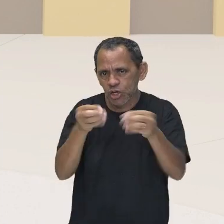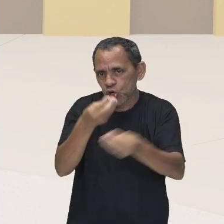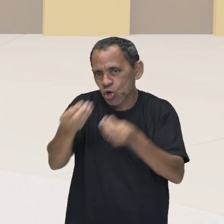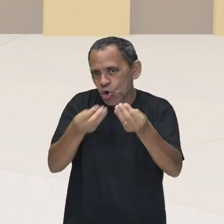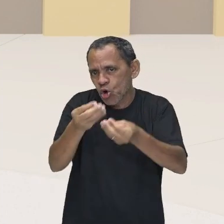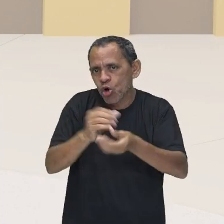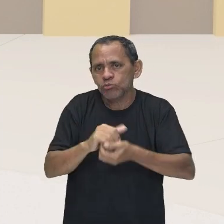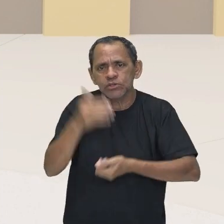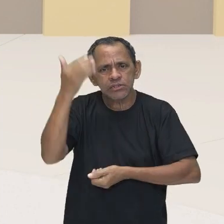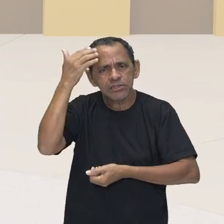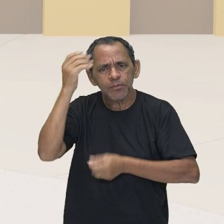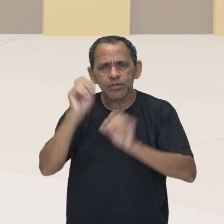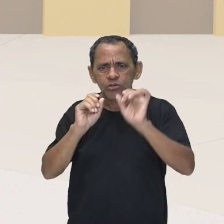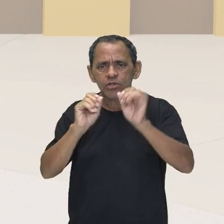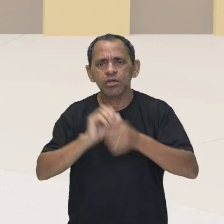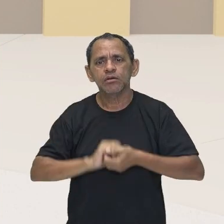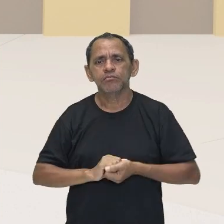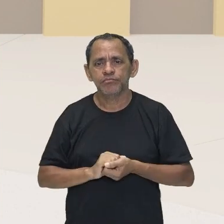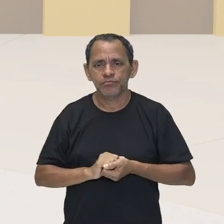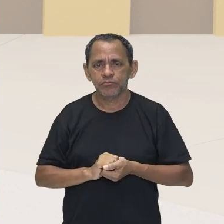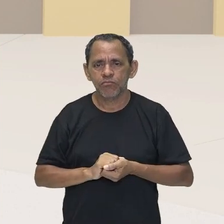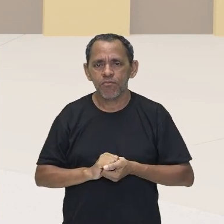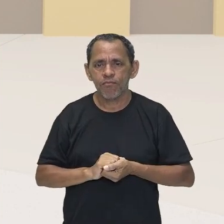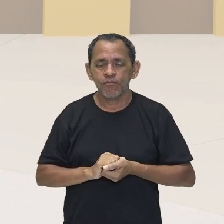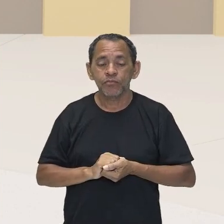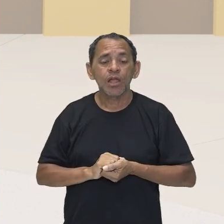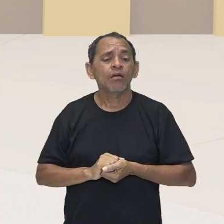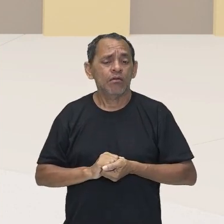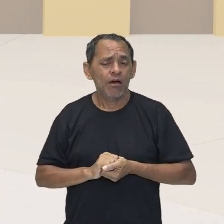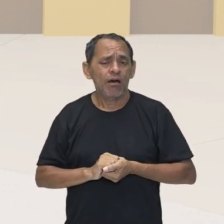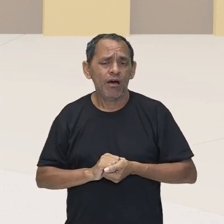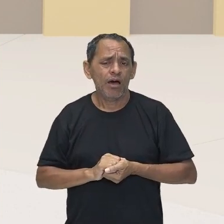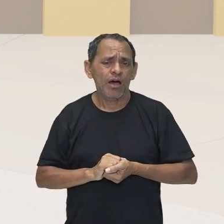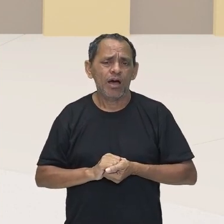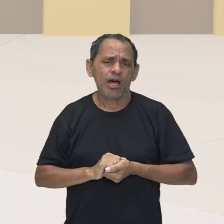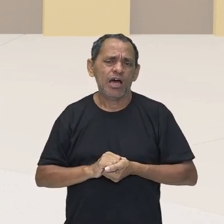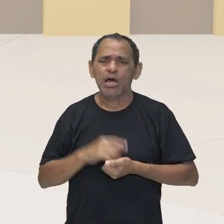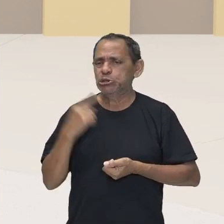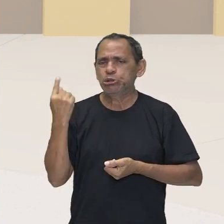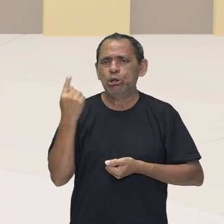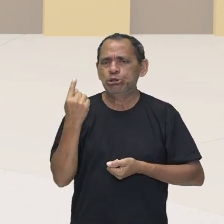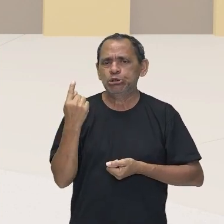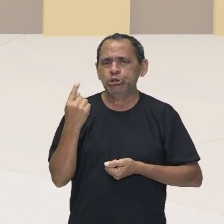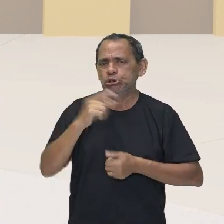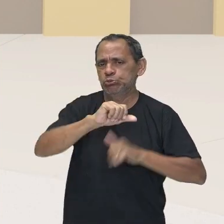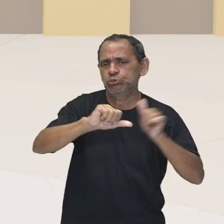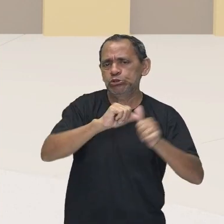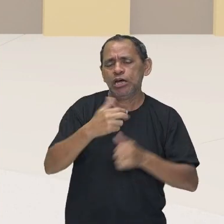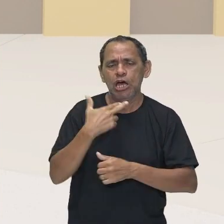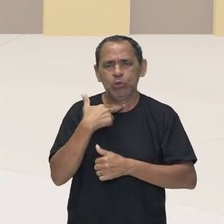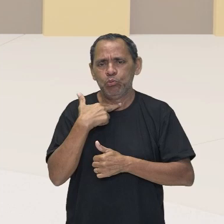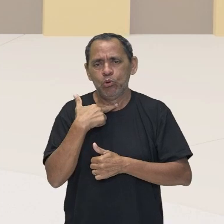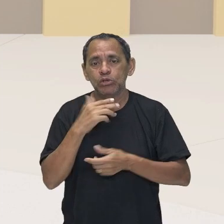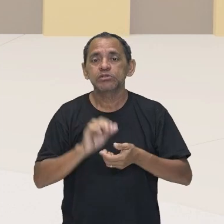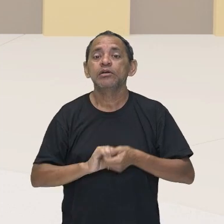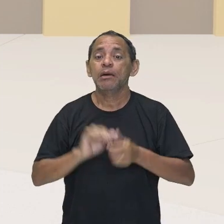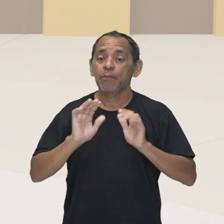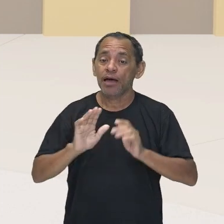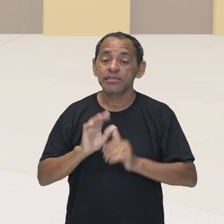um pouquinho se soma para fazer um grande. Mas eu sozinho não consigo mudar a poluição, o